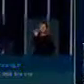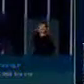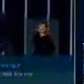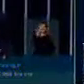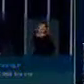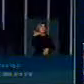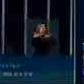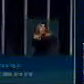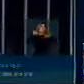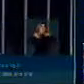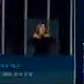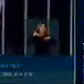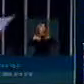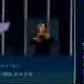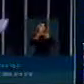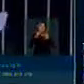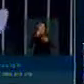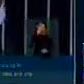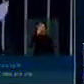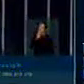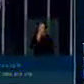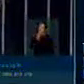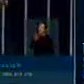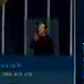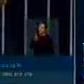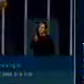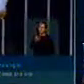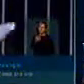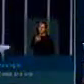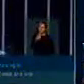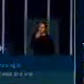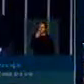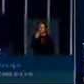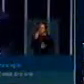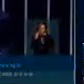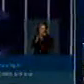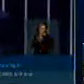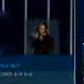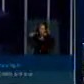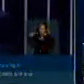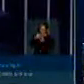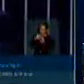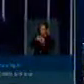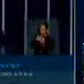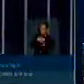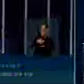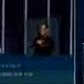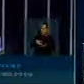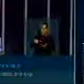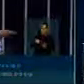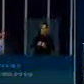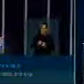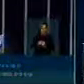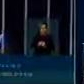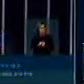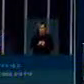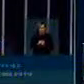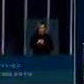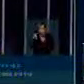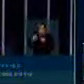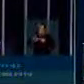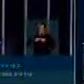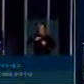e muito séria, e aí eu disse, mande por cópia para o meu e-mail, pedi a um colega deputado aqui do meu partido, ele cedeu esse espaço